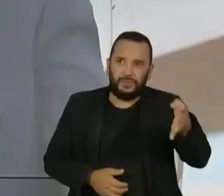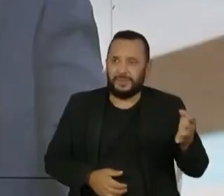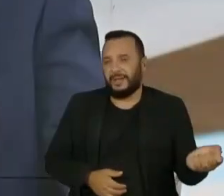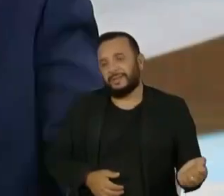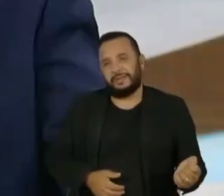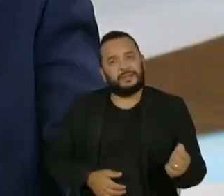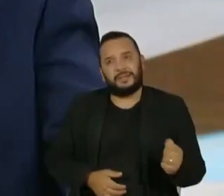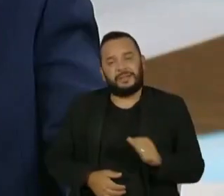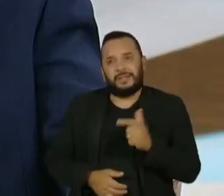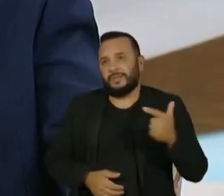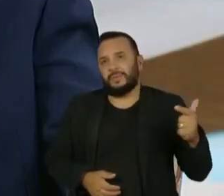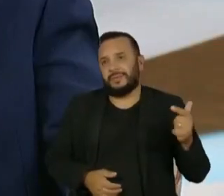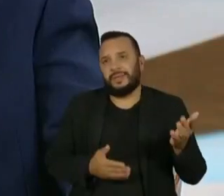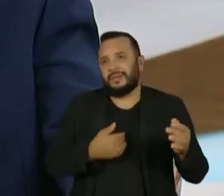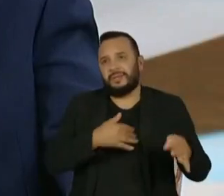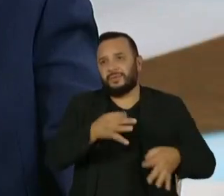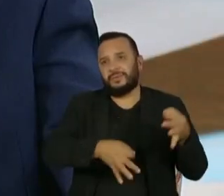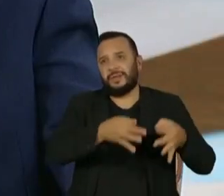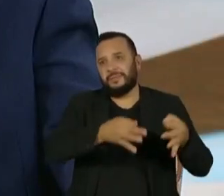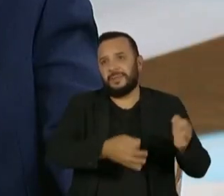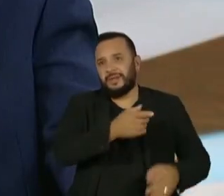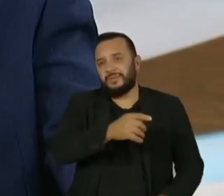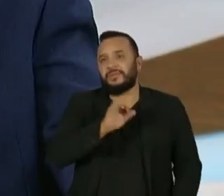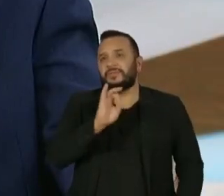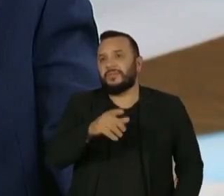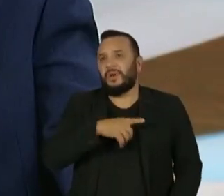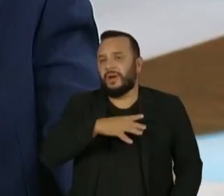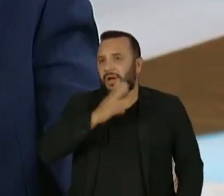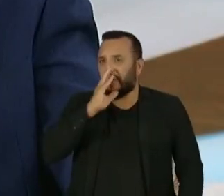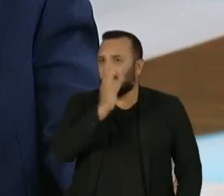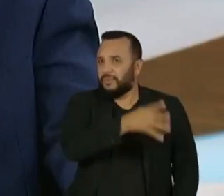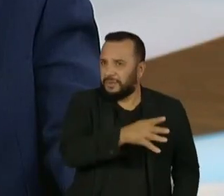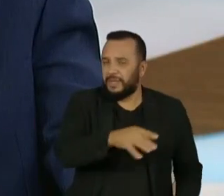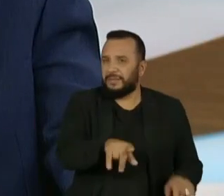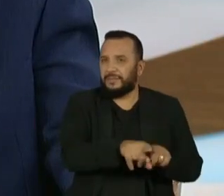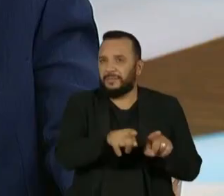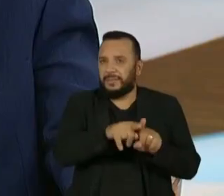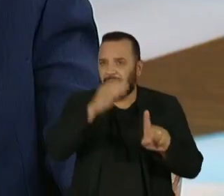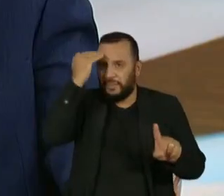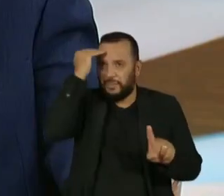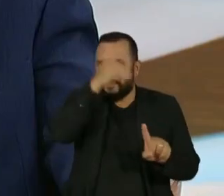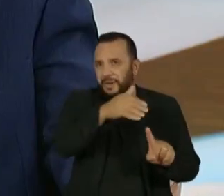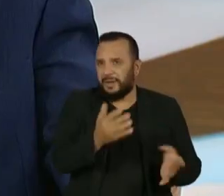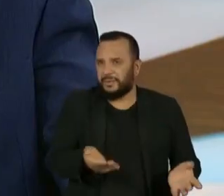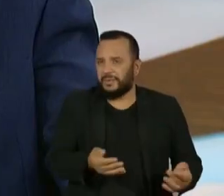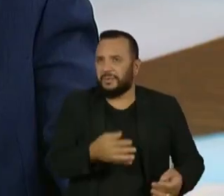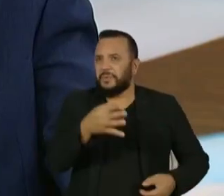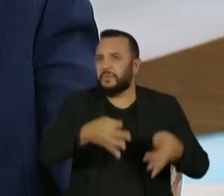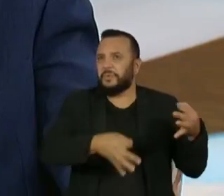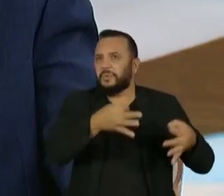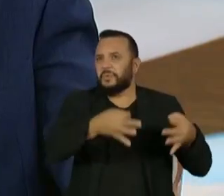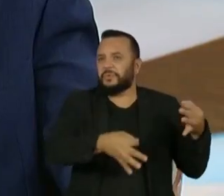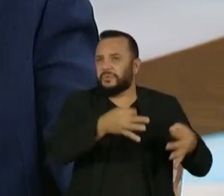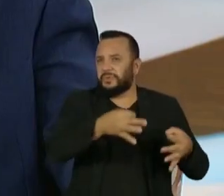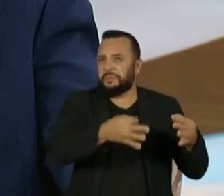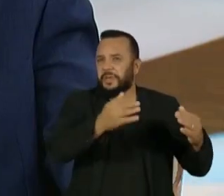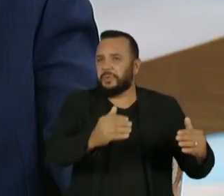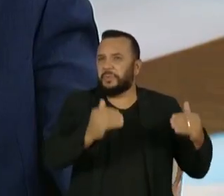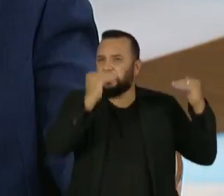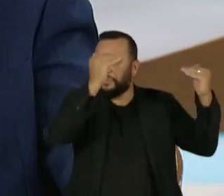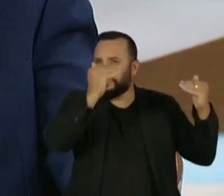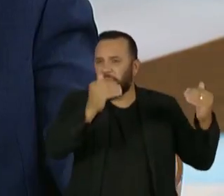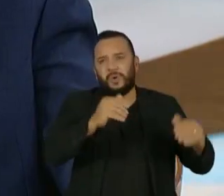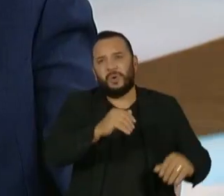foro. Não tem foro, e estão sendo acusados e sentenciados como última instância. Lembre-se que,